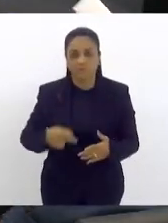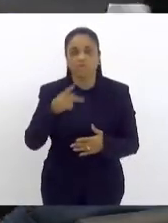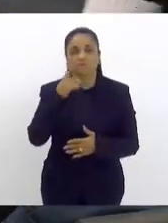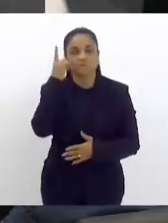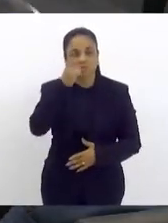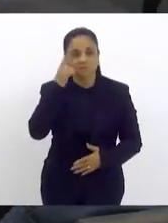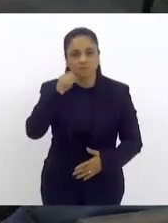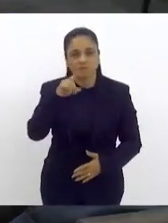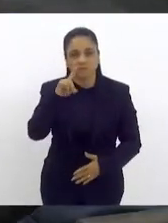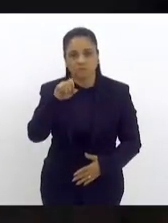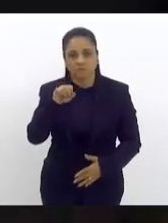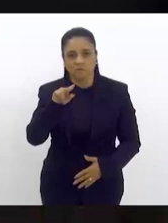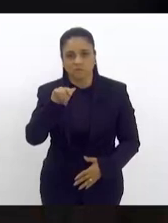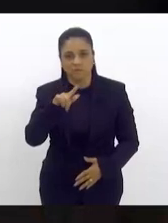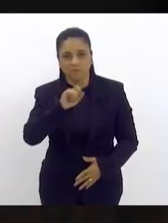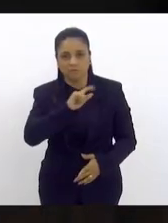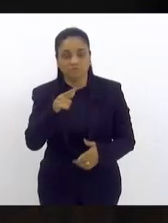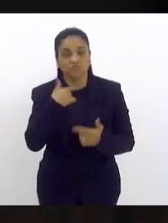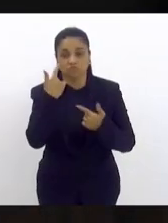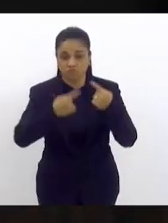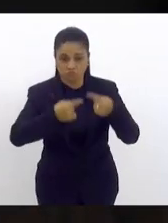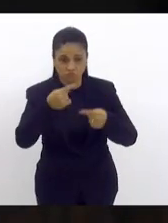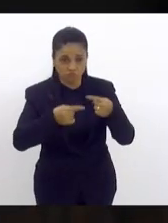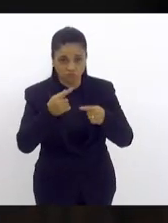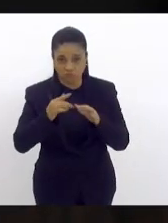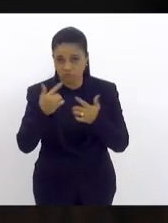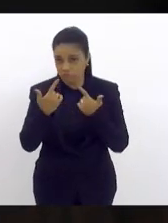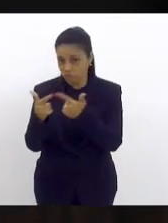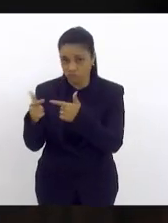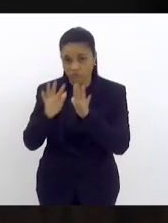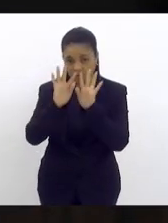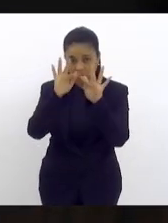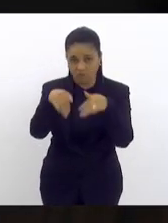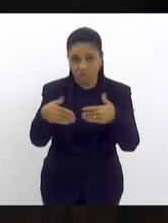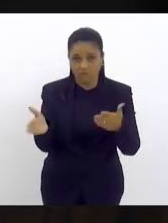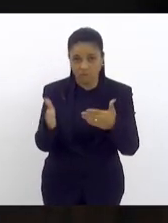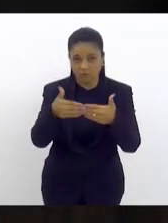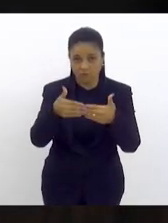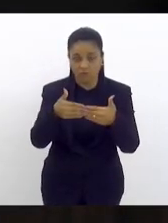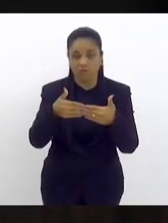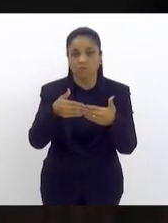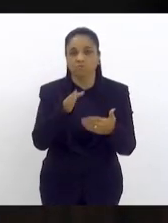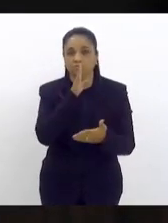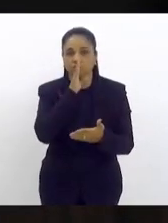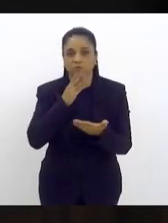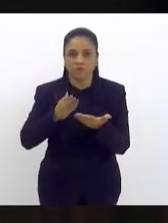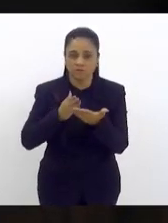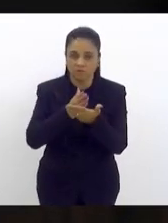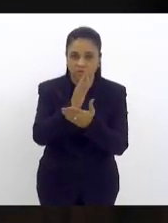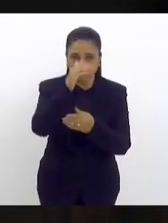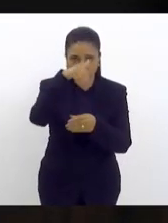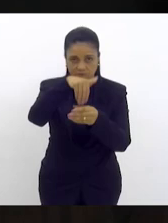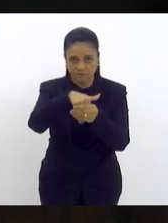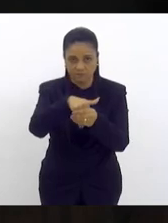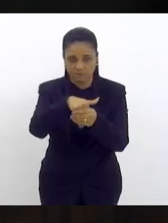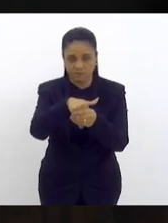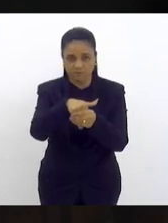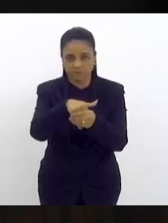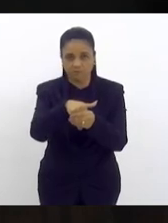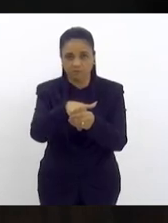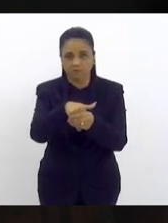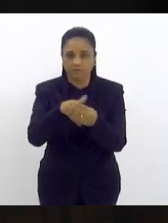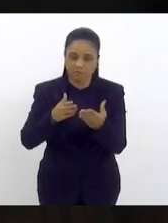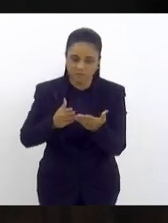hoje não havendo mais Quem Queira discutir encerrado a discussão em votação senhores que a própria humaninhos Como estão